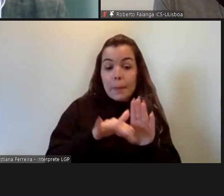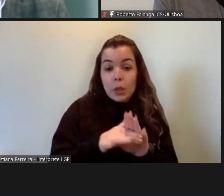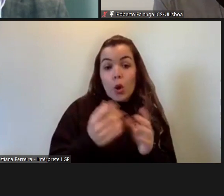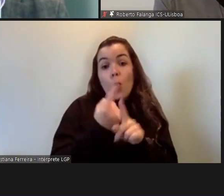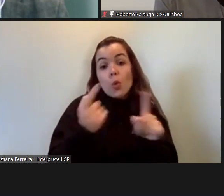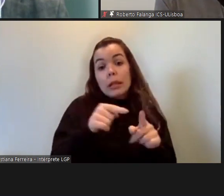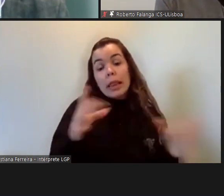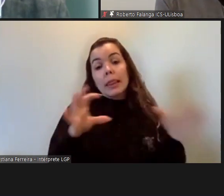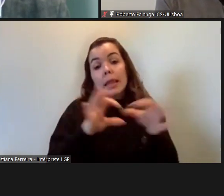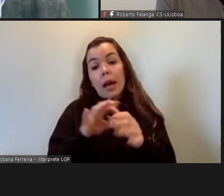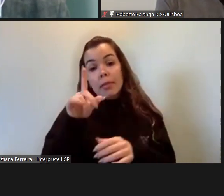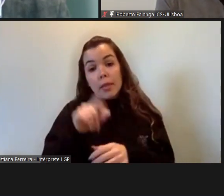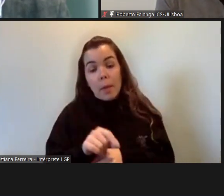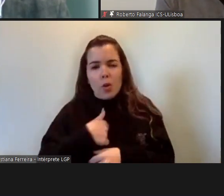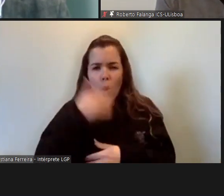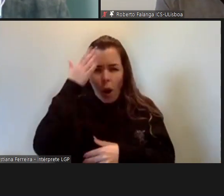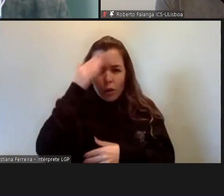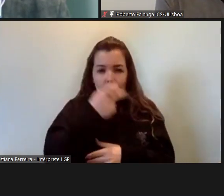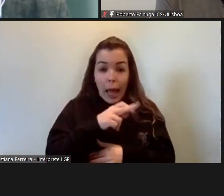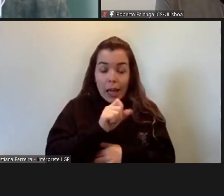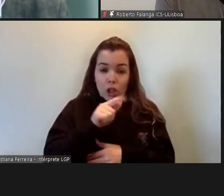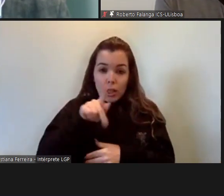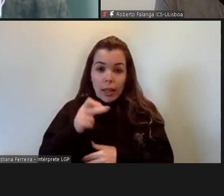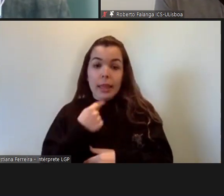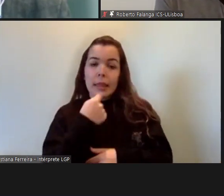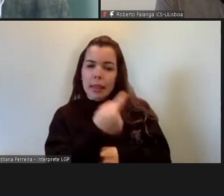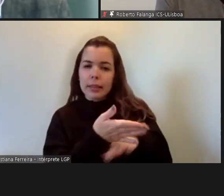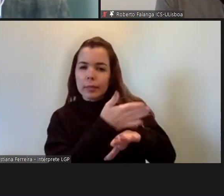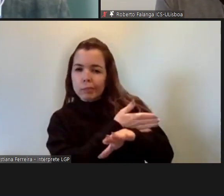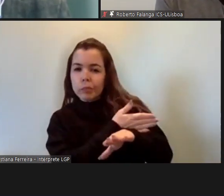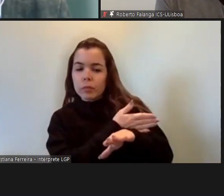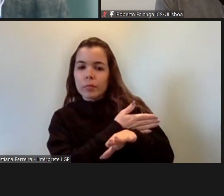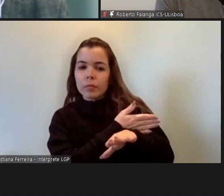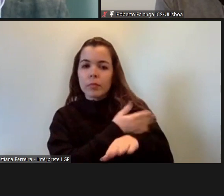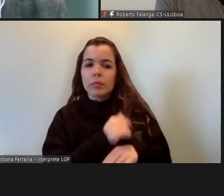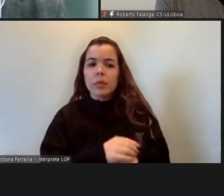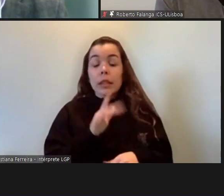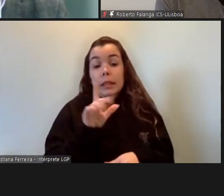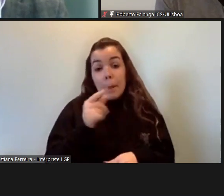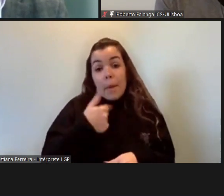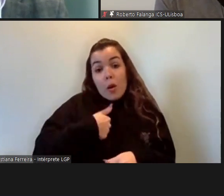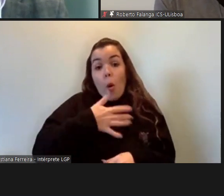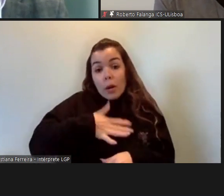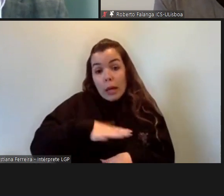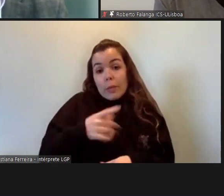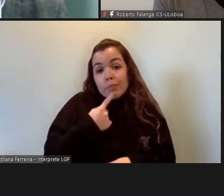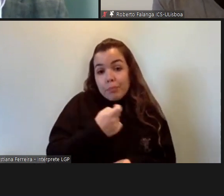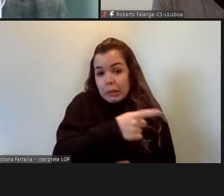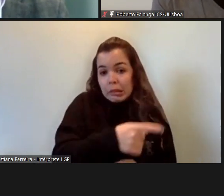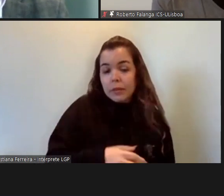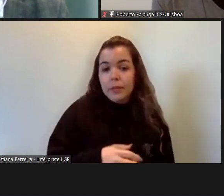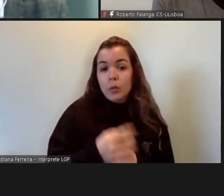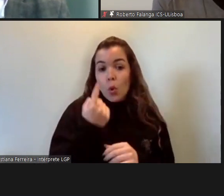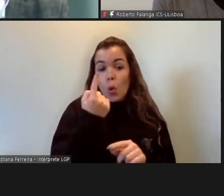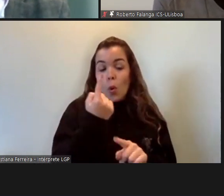uma coisa que eu creio que a Ângela disse e que me ocorre também perguntar, e que é uma das pessoas que aqui